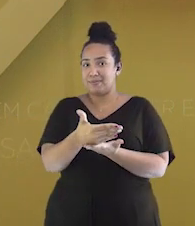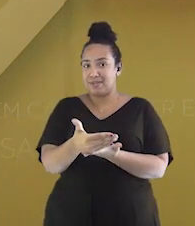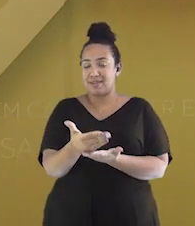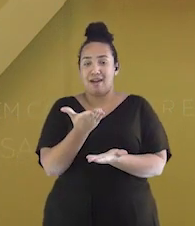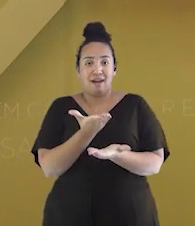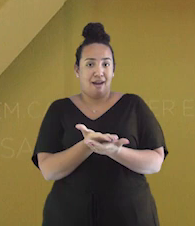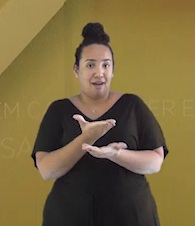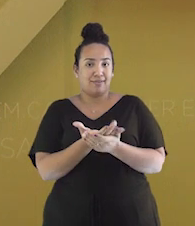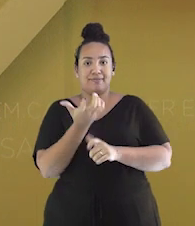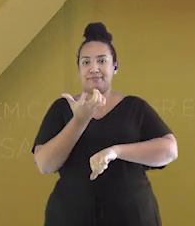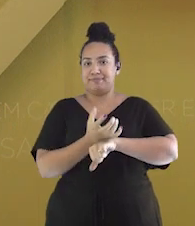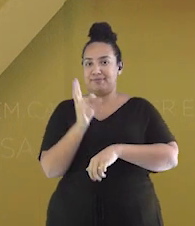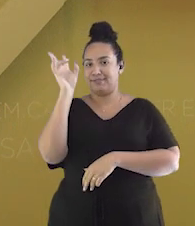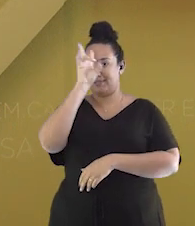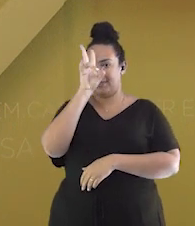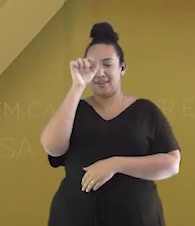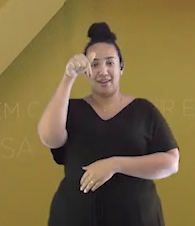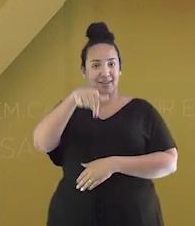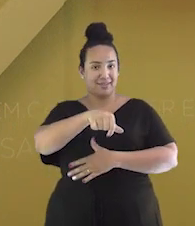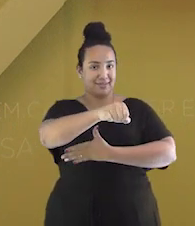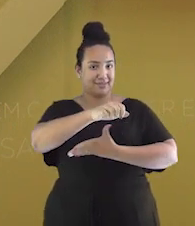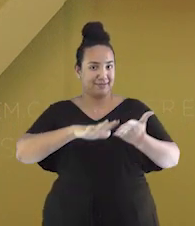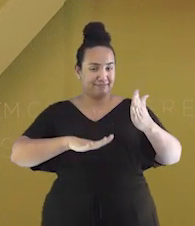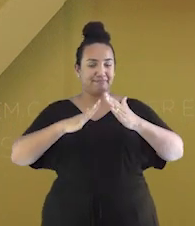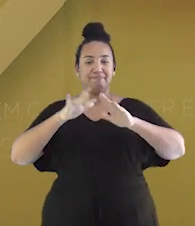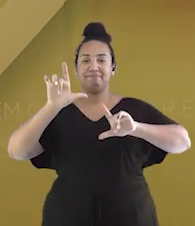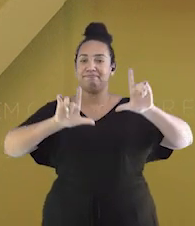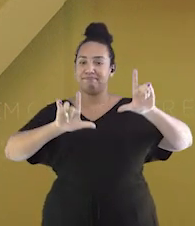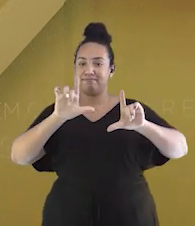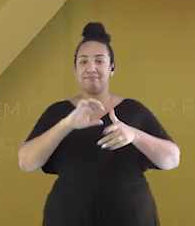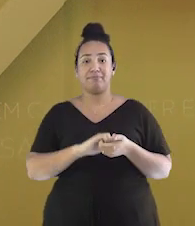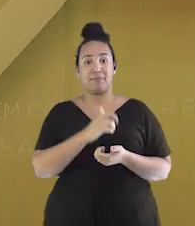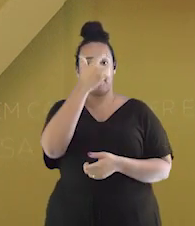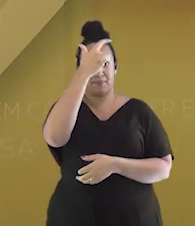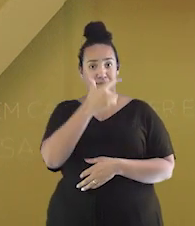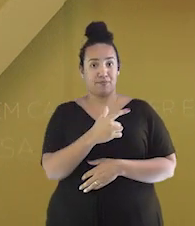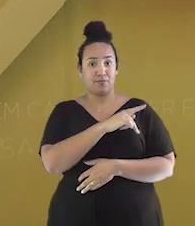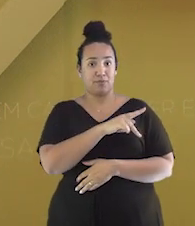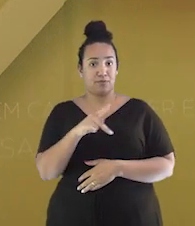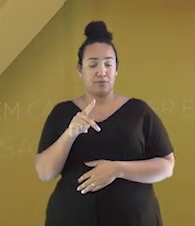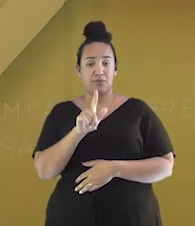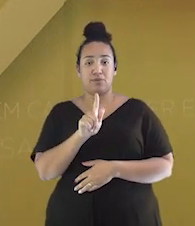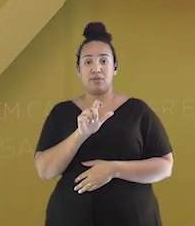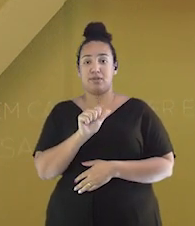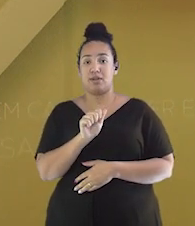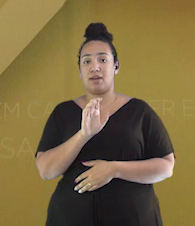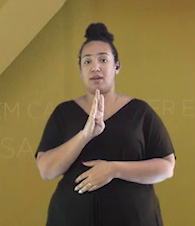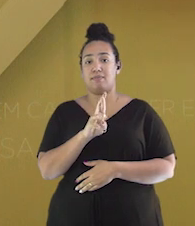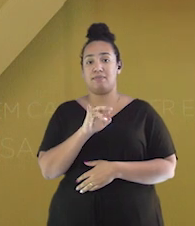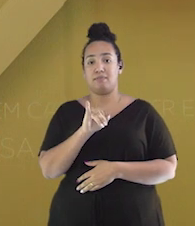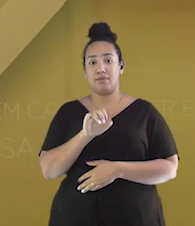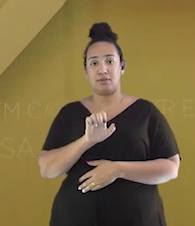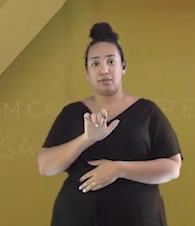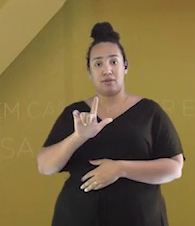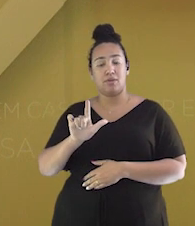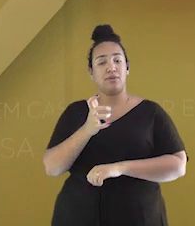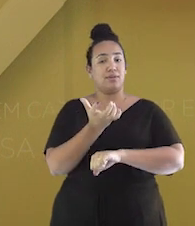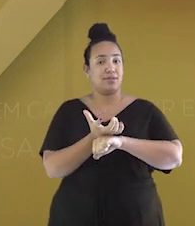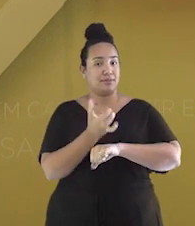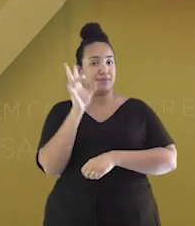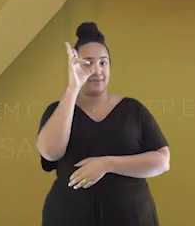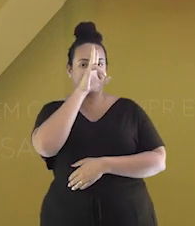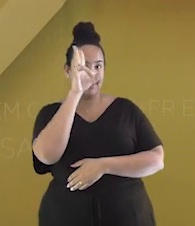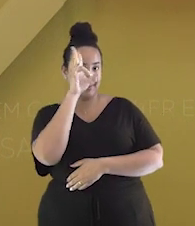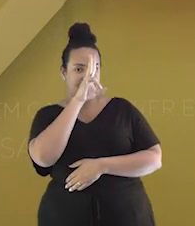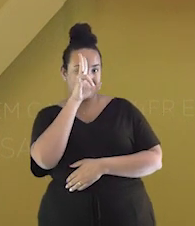sua aula de História aqui no Dever em Casa na TV. Eu sou o Gabriel Jesus, professor de História. E que tal começar a aula registrando